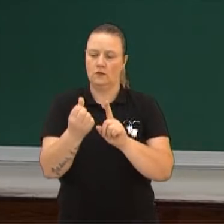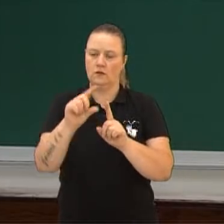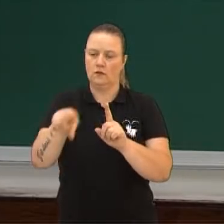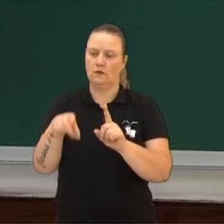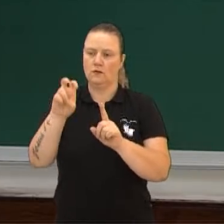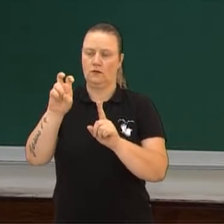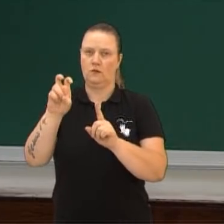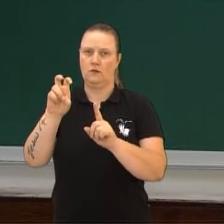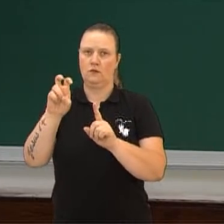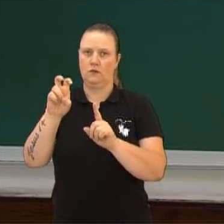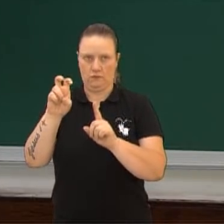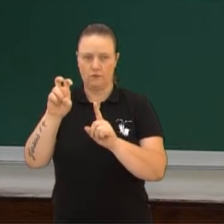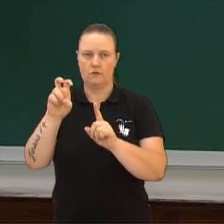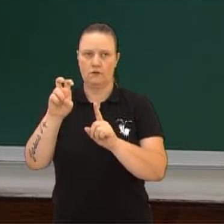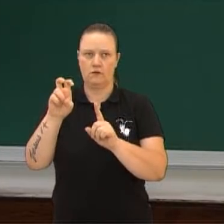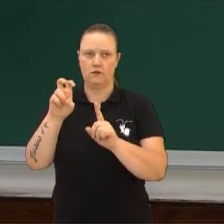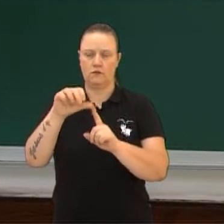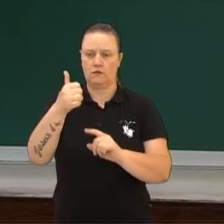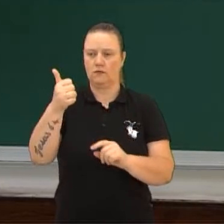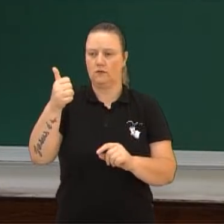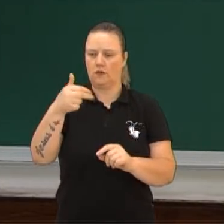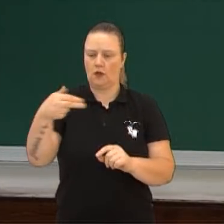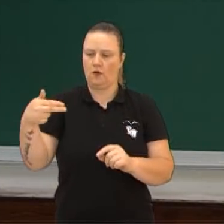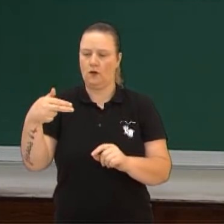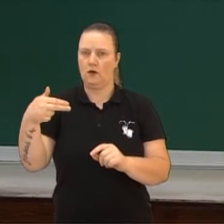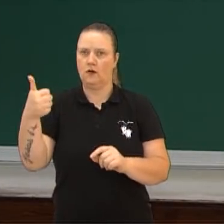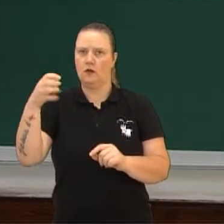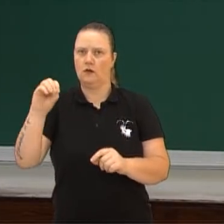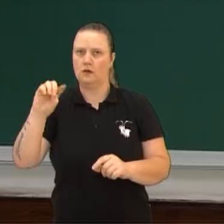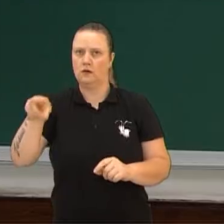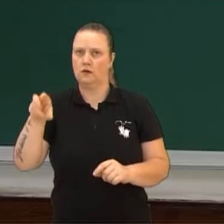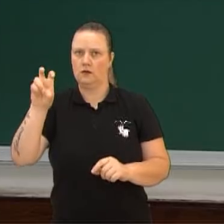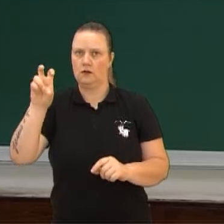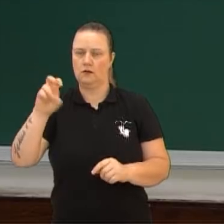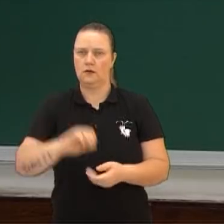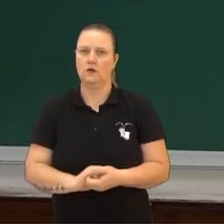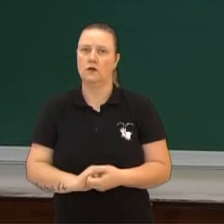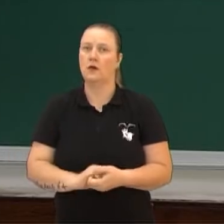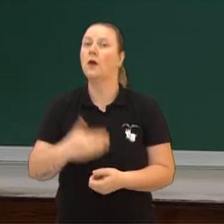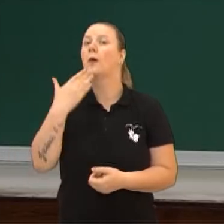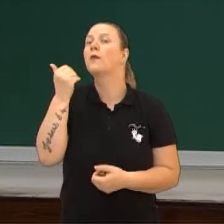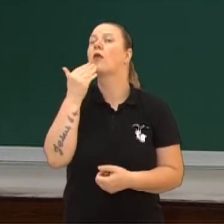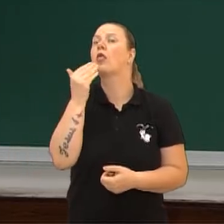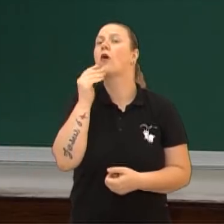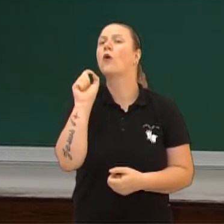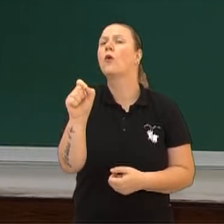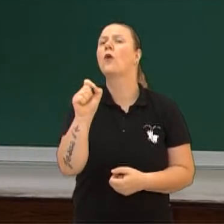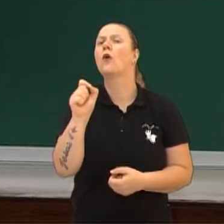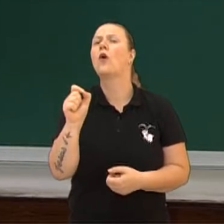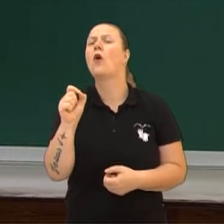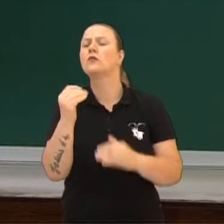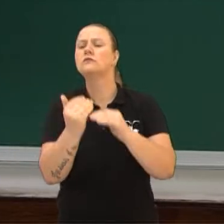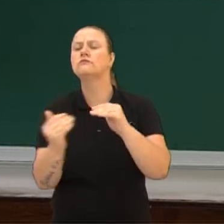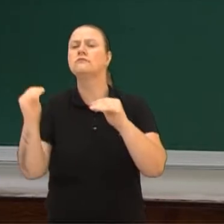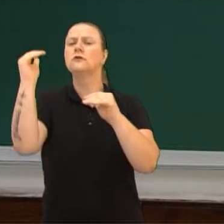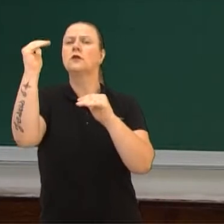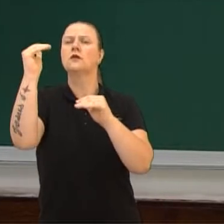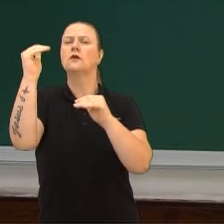como a professora falou lá anteriormente, 10,5, olha só. Então, qual foi o maior desempenho ali? O melhor desempenho